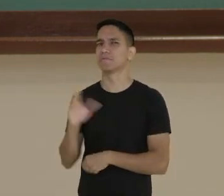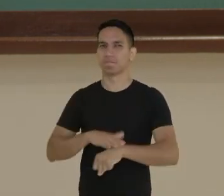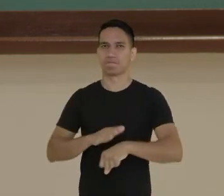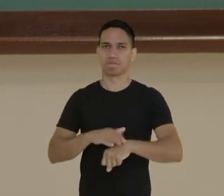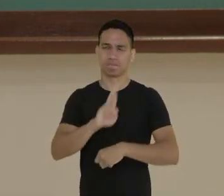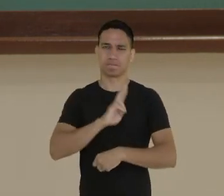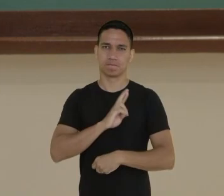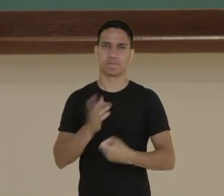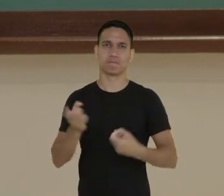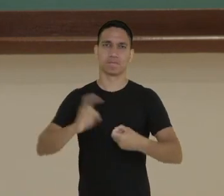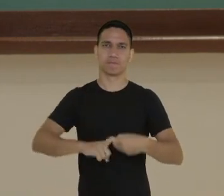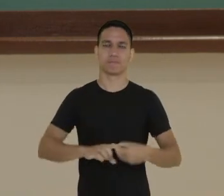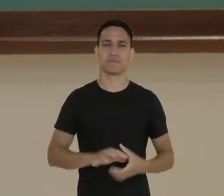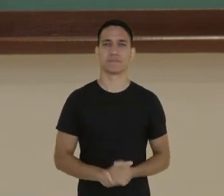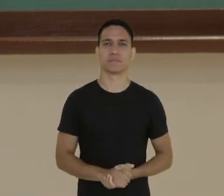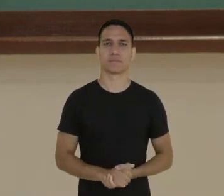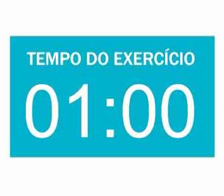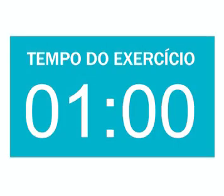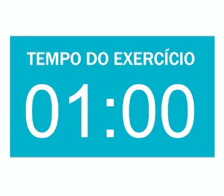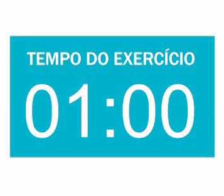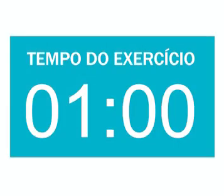a pouco a gente volta para responder essa questão.